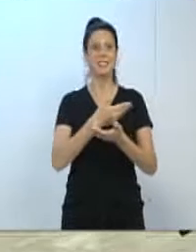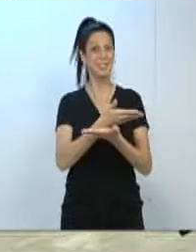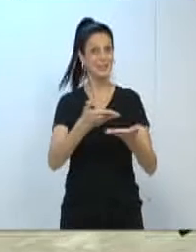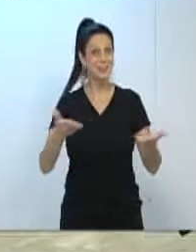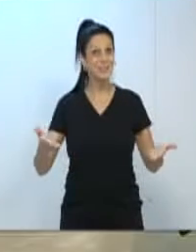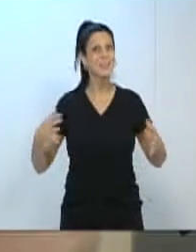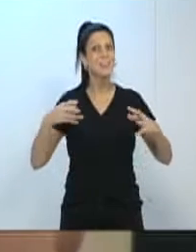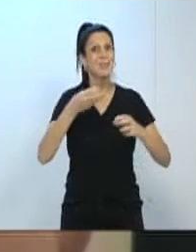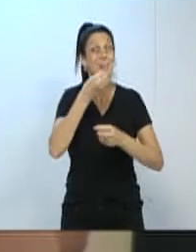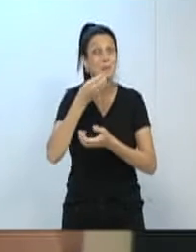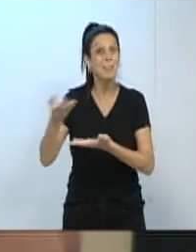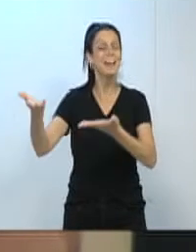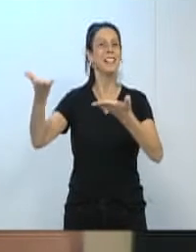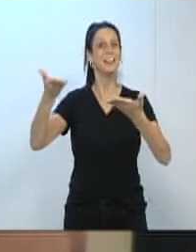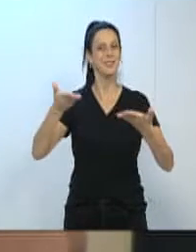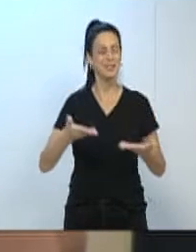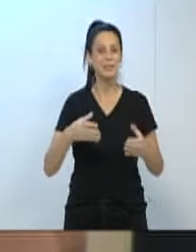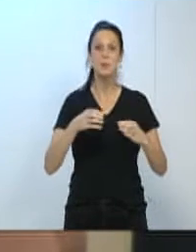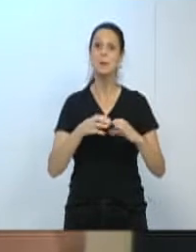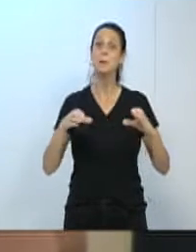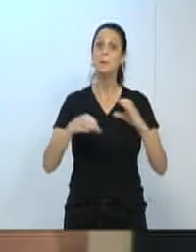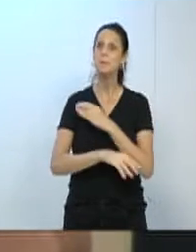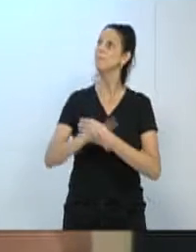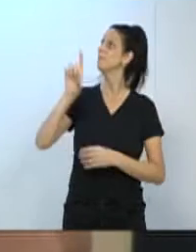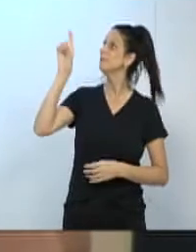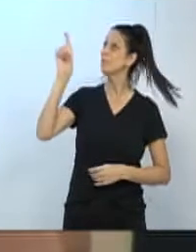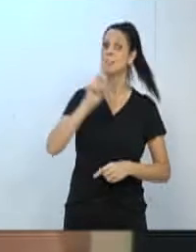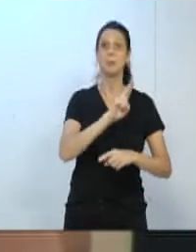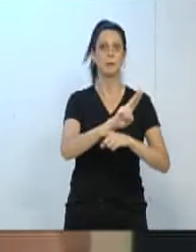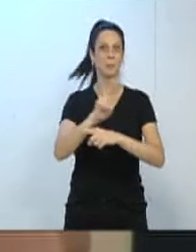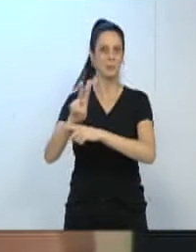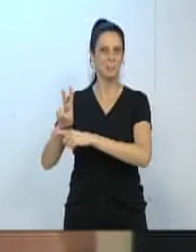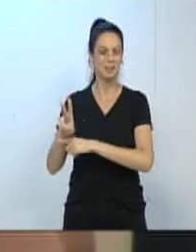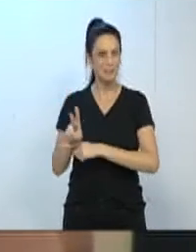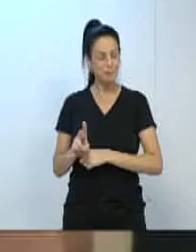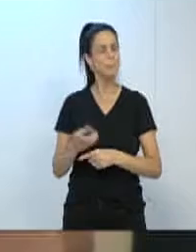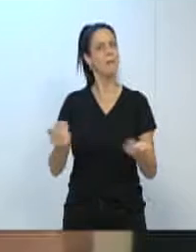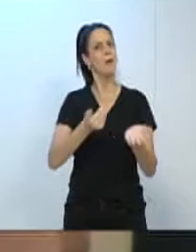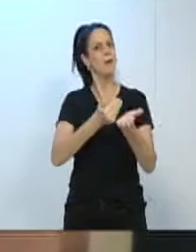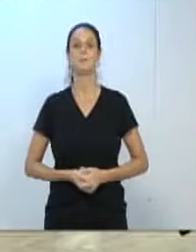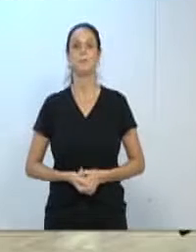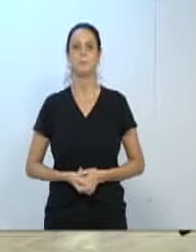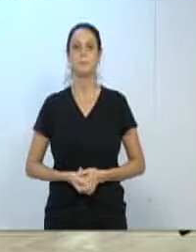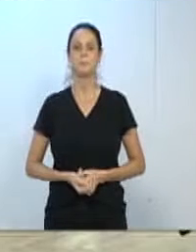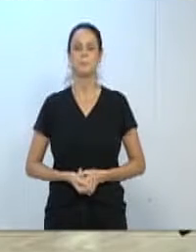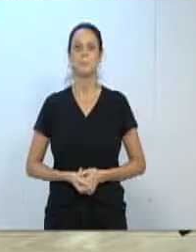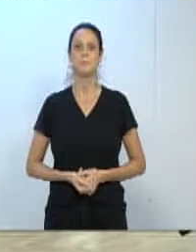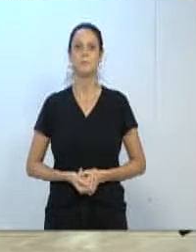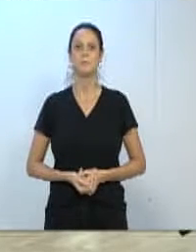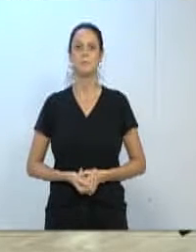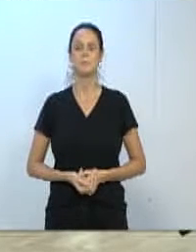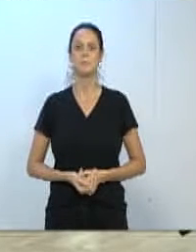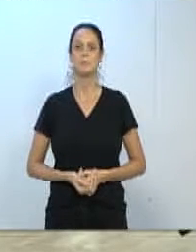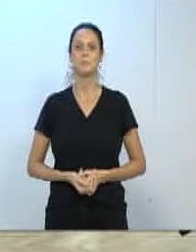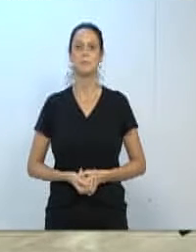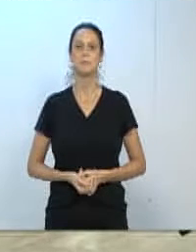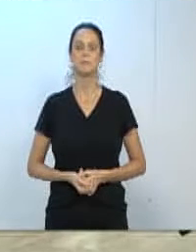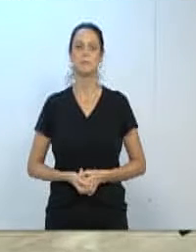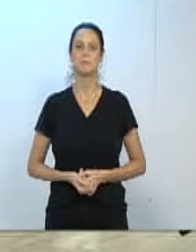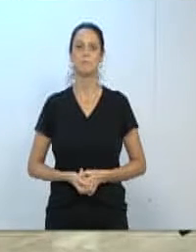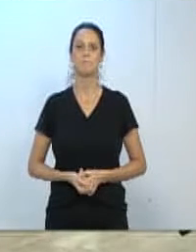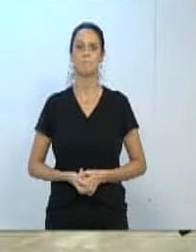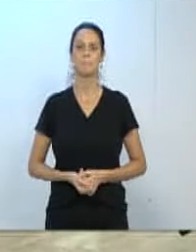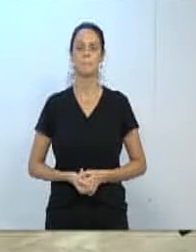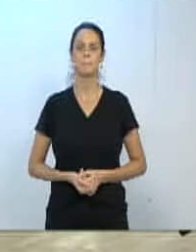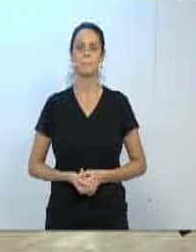e a cama Nobile realizou a segunda sessão ordinária do ano e da atual legislatura os parlamentares aprovaram a